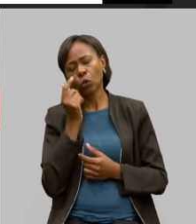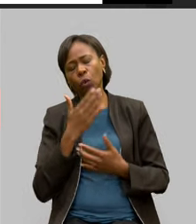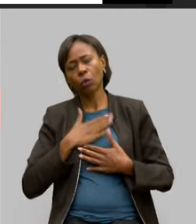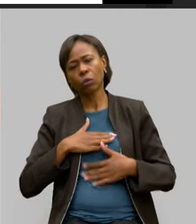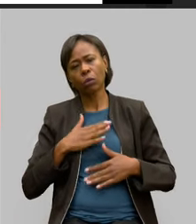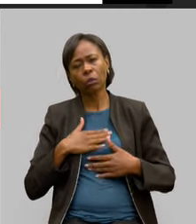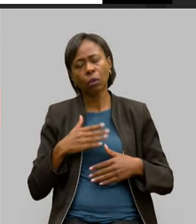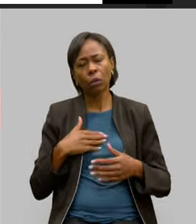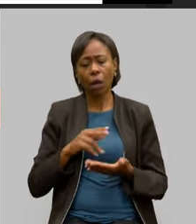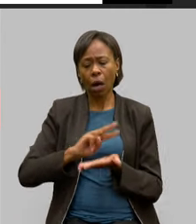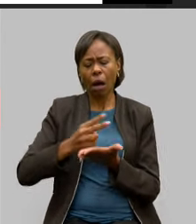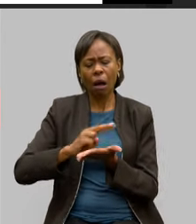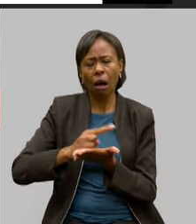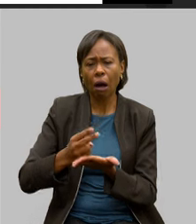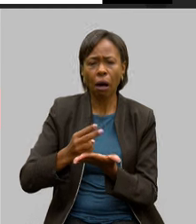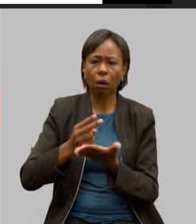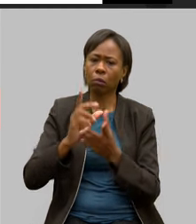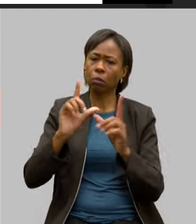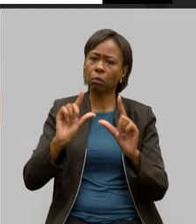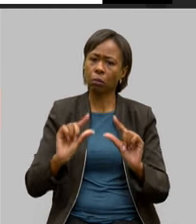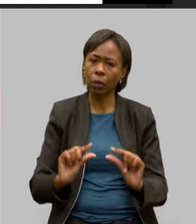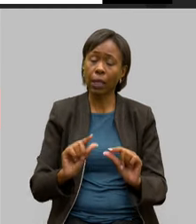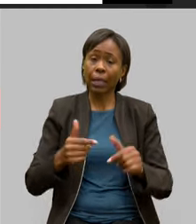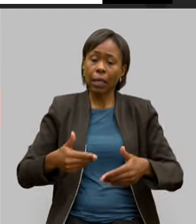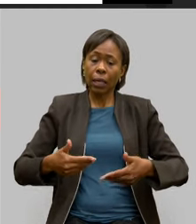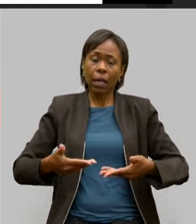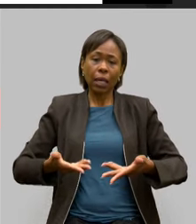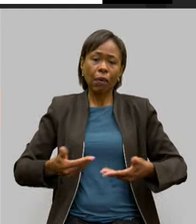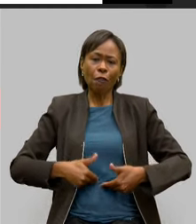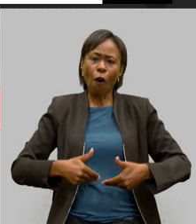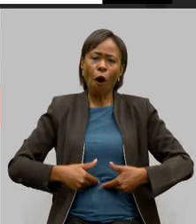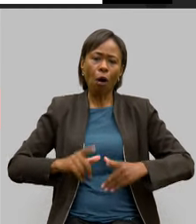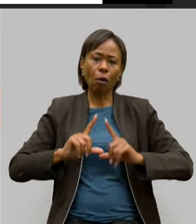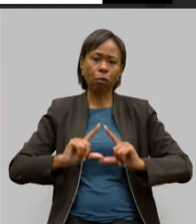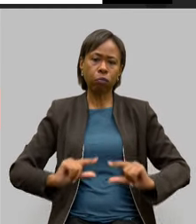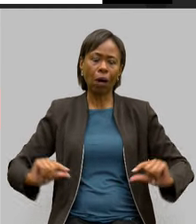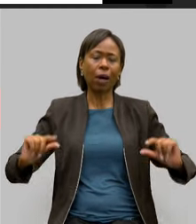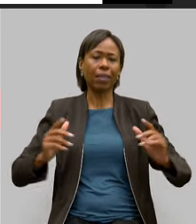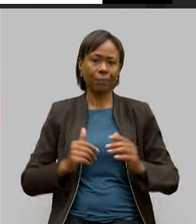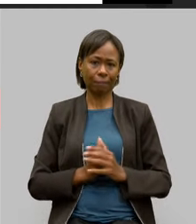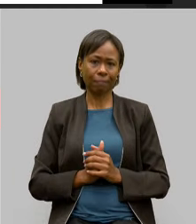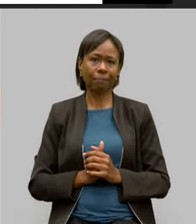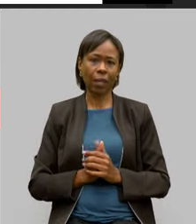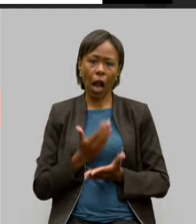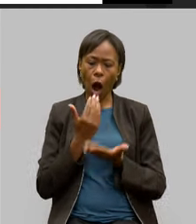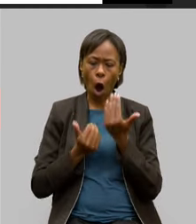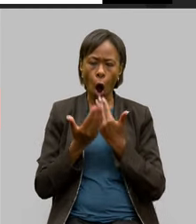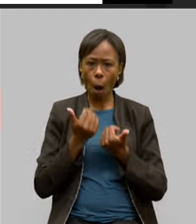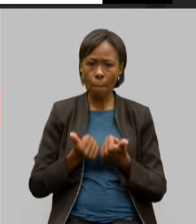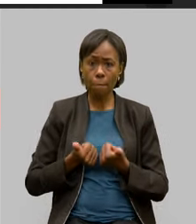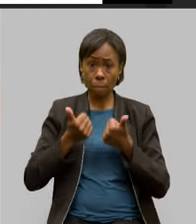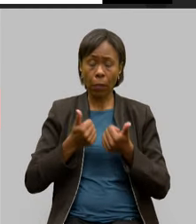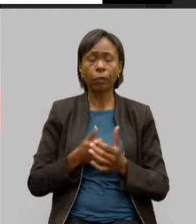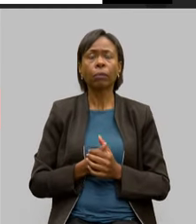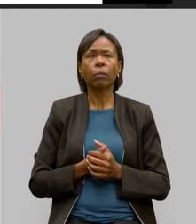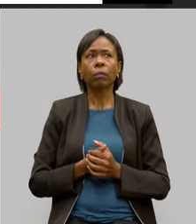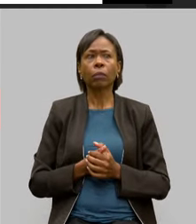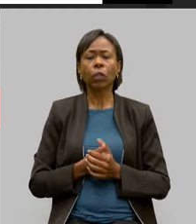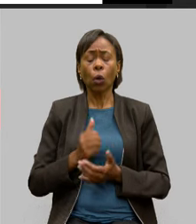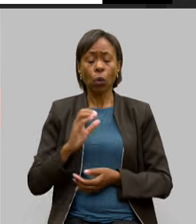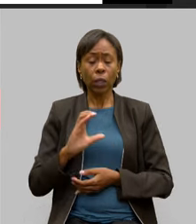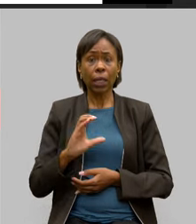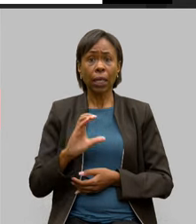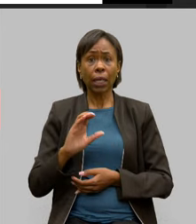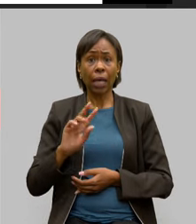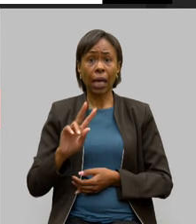anticonvulsant e estimula o apetite o próprio thc apesar da alta potência psicoativa ele é